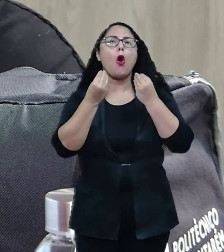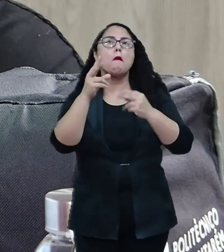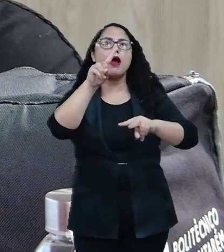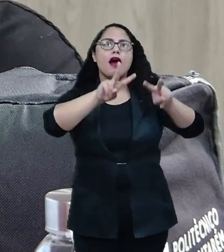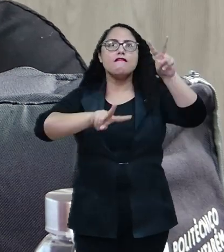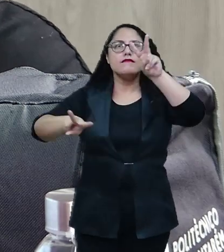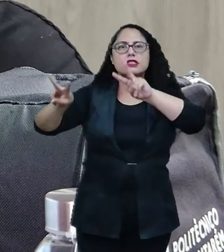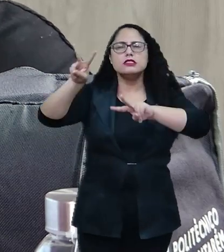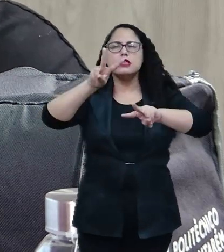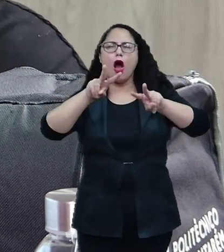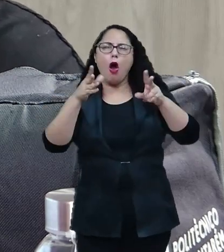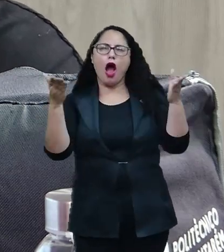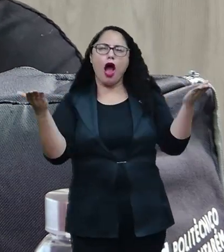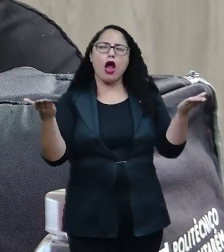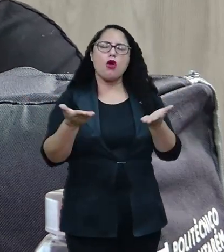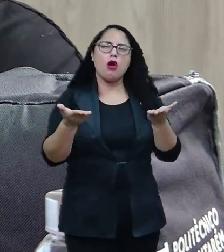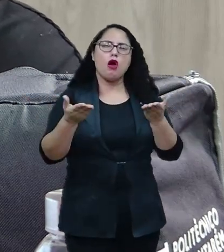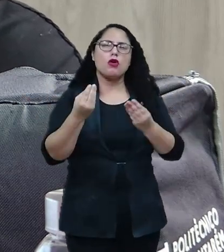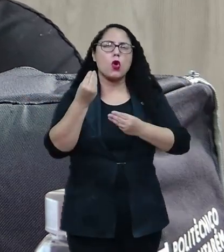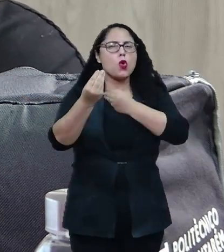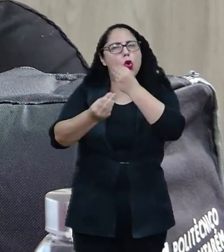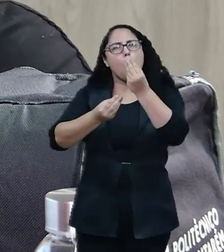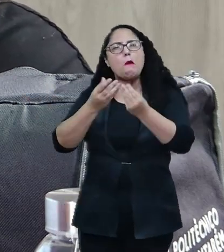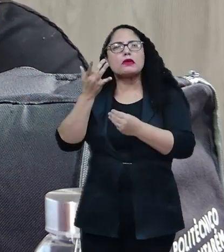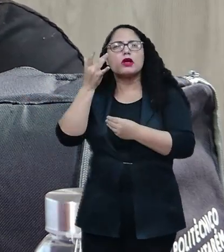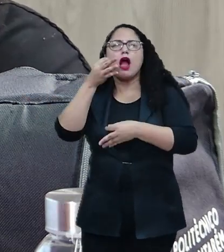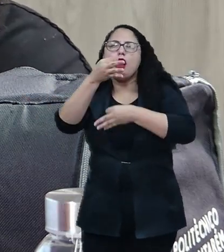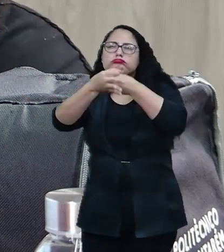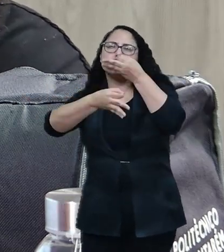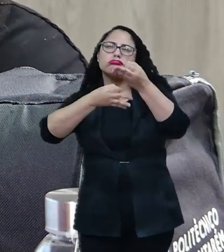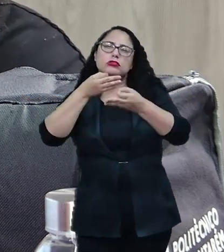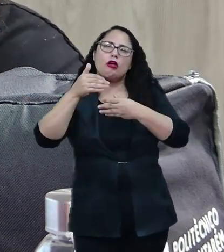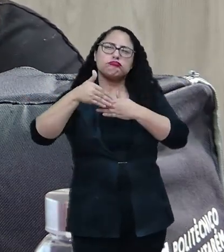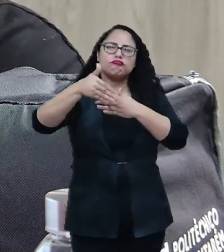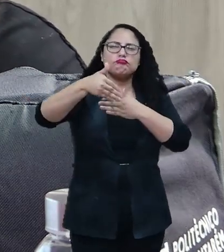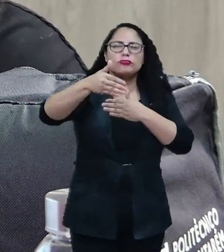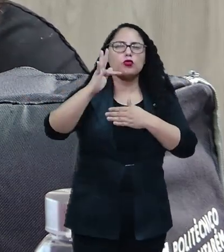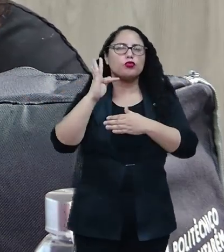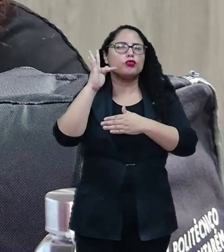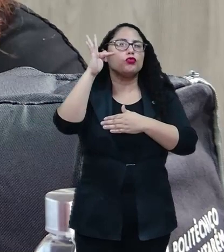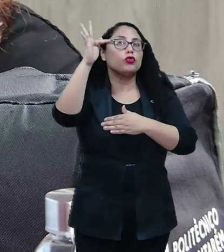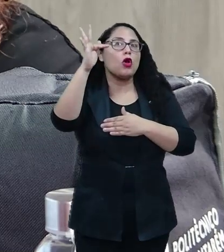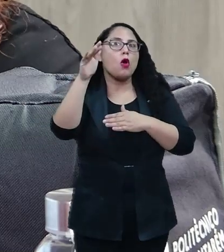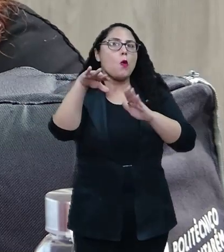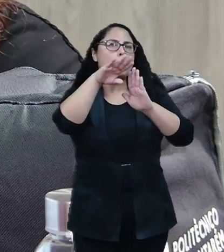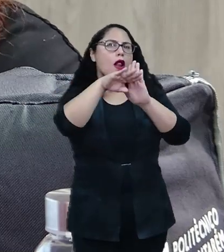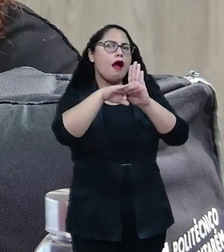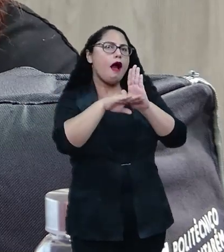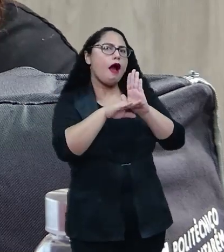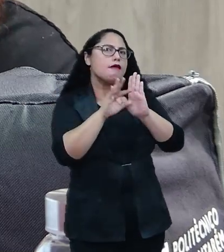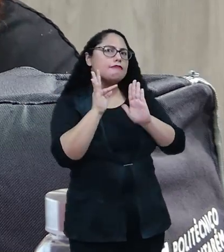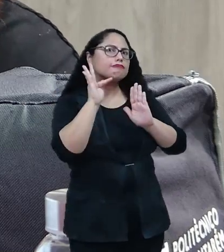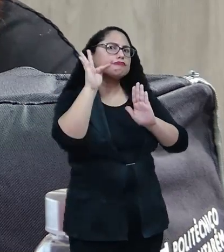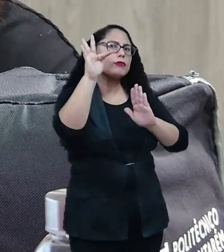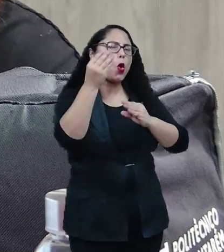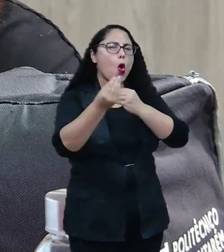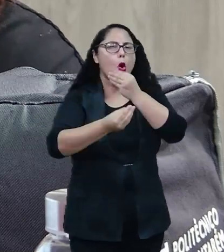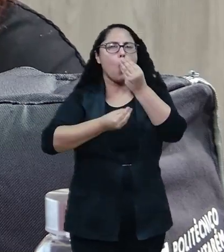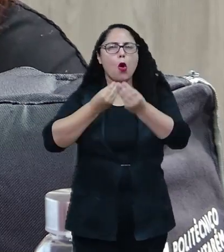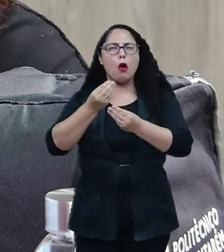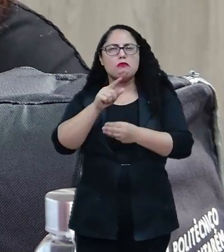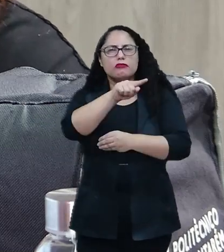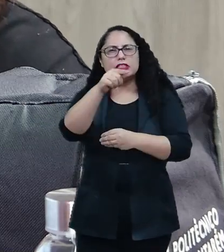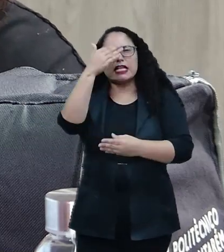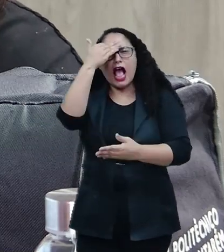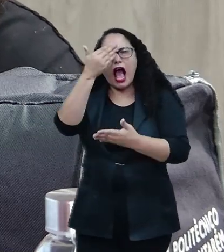visão de vocês agora? O que vocês acham que vão fazer daqui para frente? Quais os planos para o futuro? Como